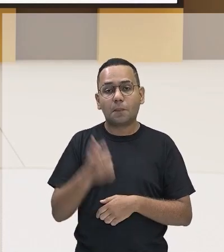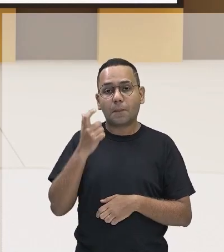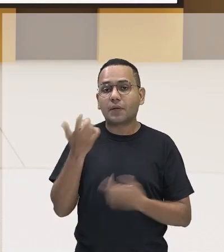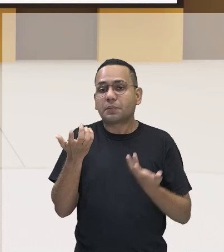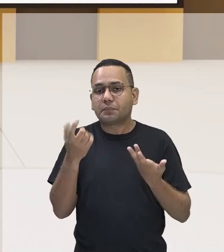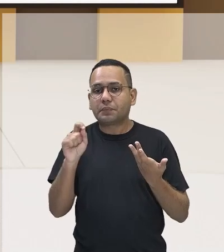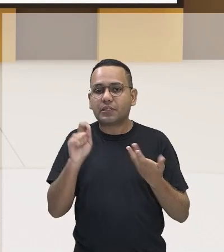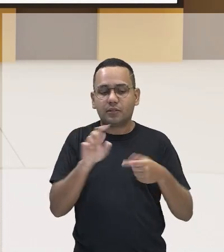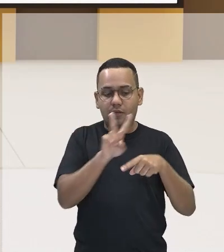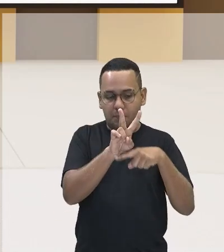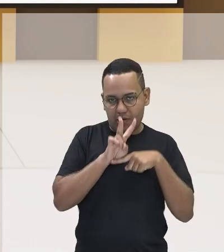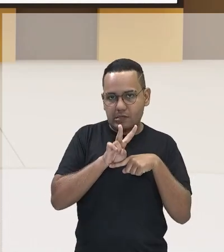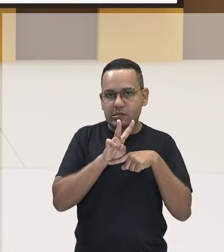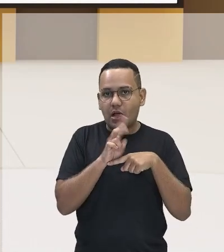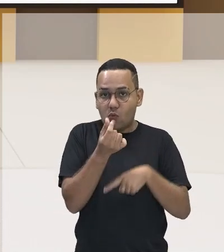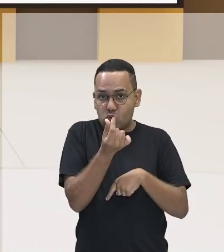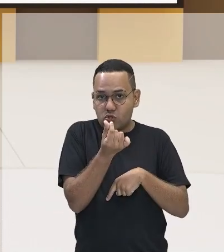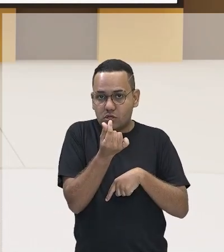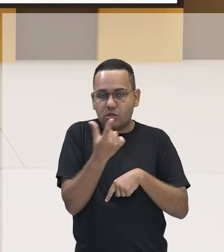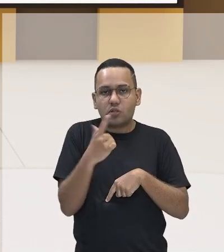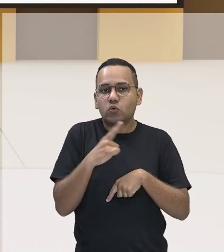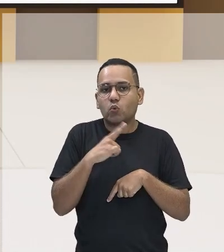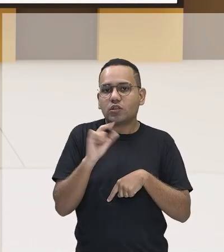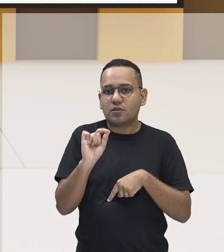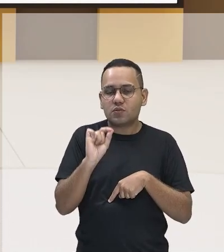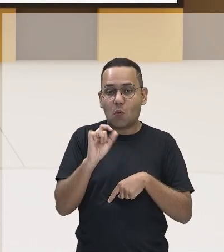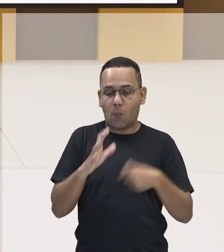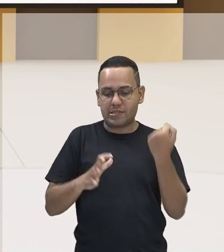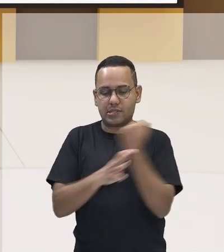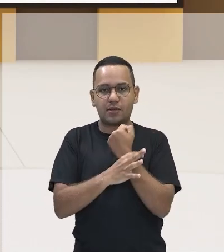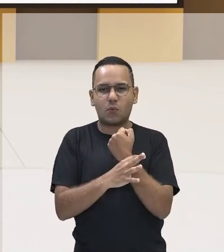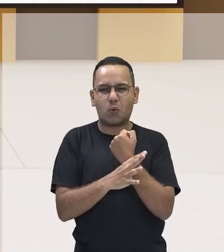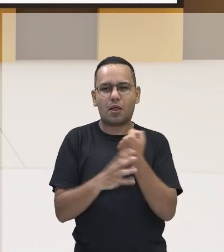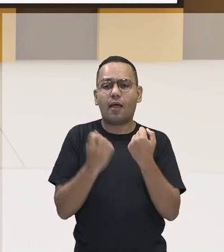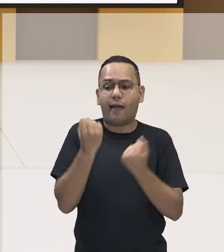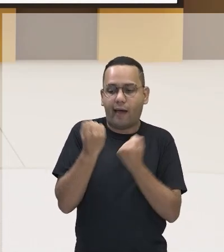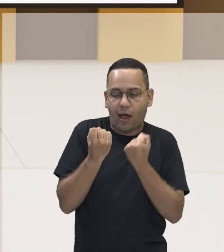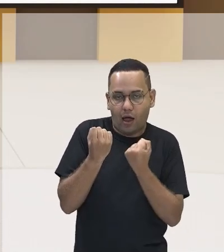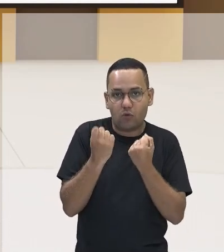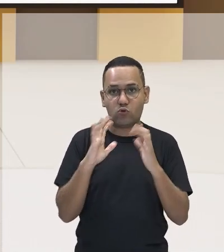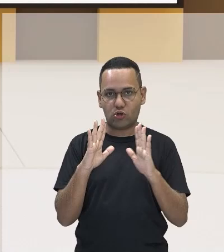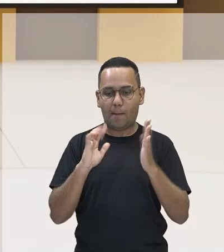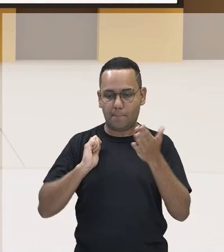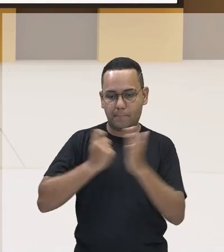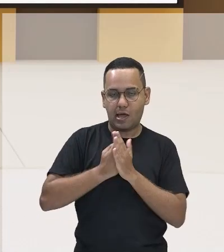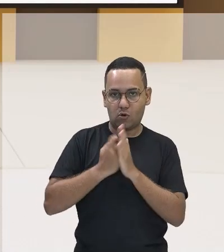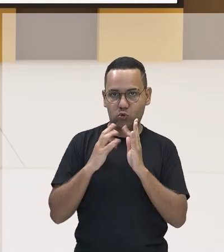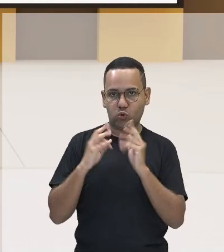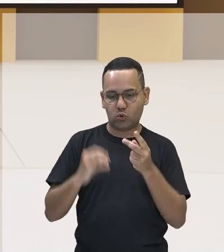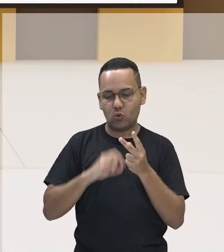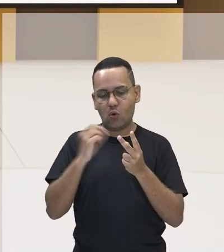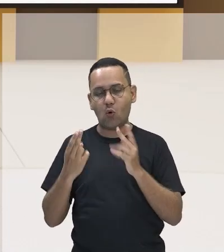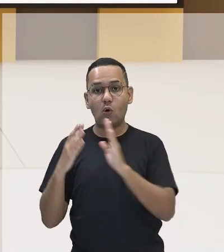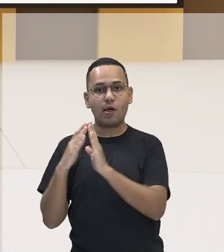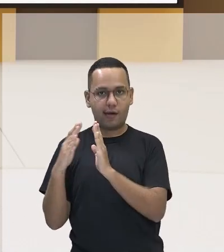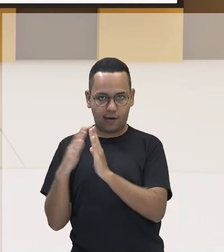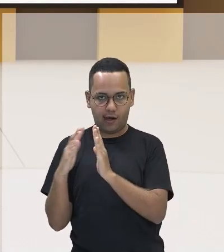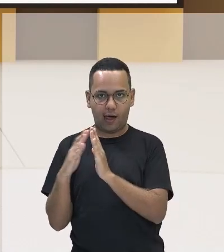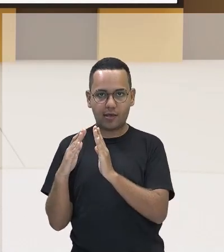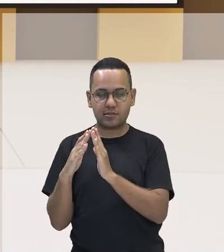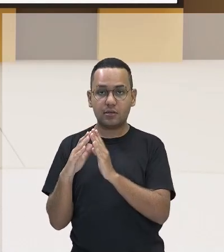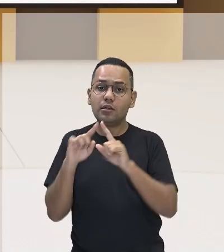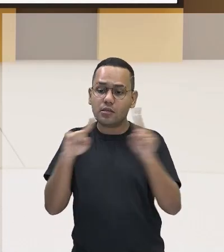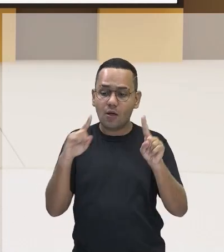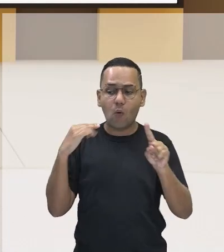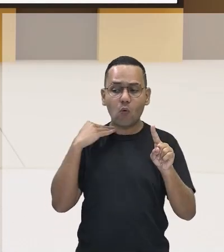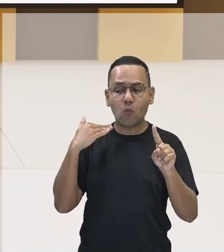funcionário público, onde você tem a garantia de todo mês você ter ali o seu salário, e aí sim o banco ele vai conseguir ter a certeza